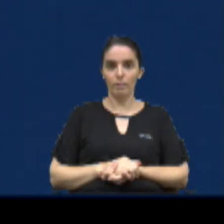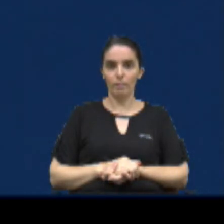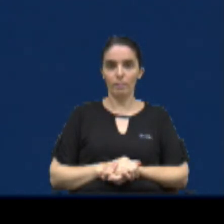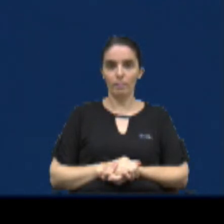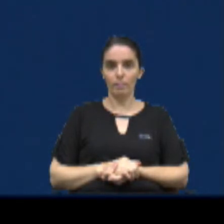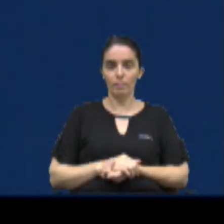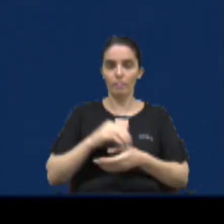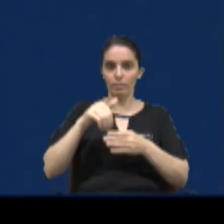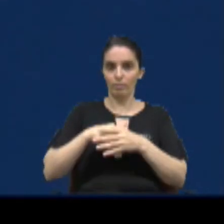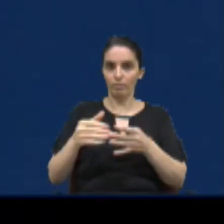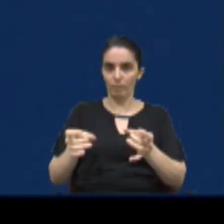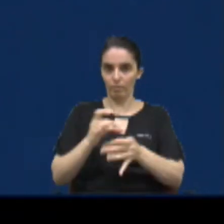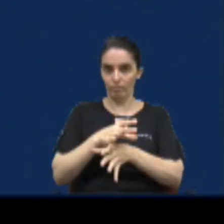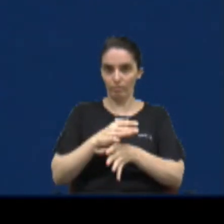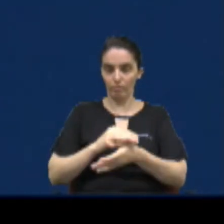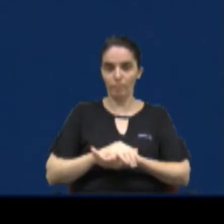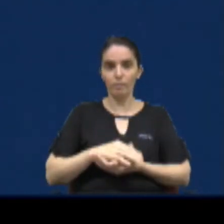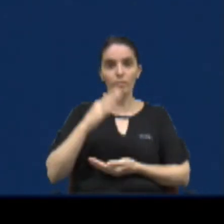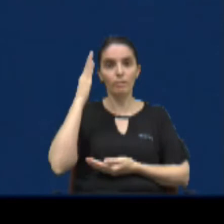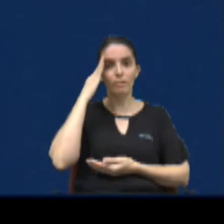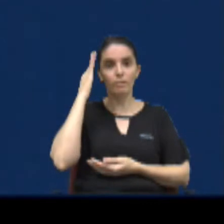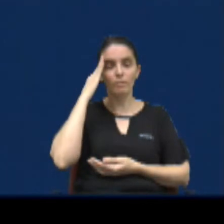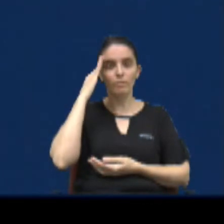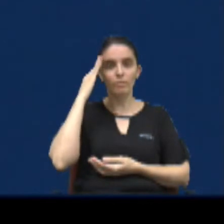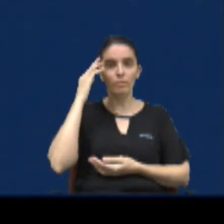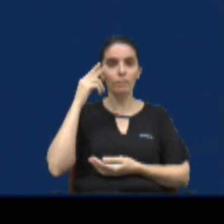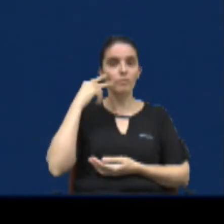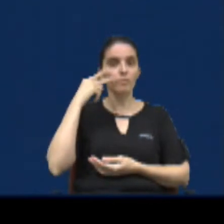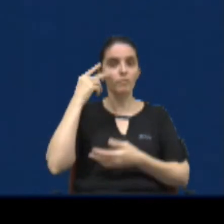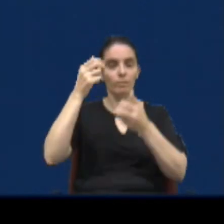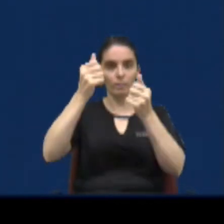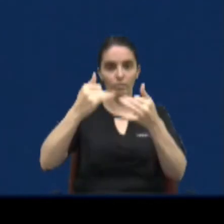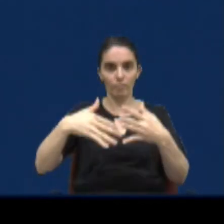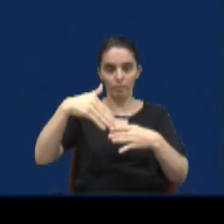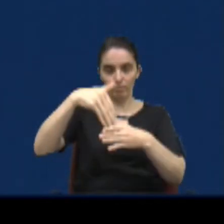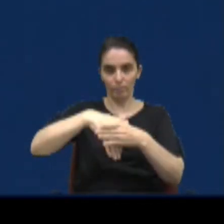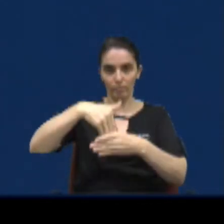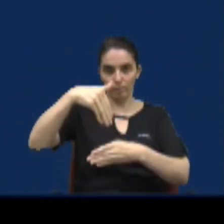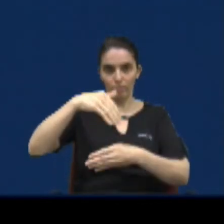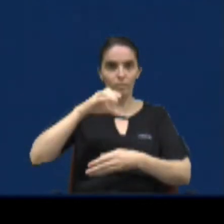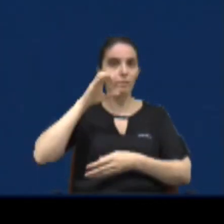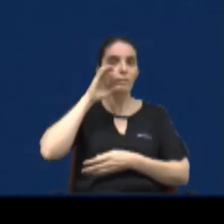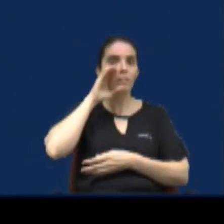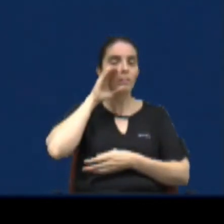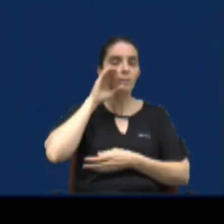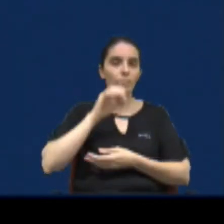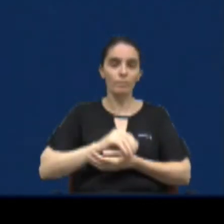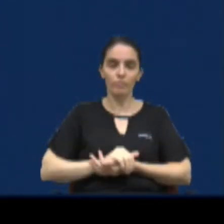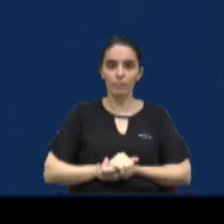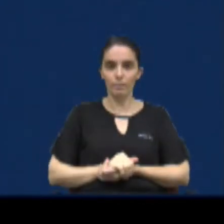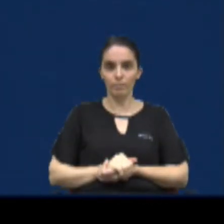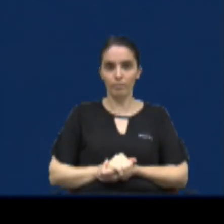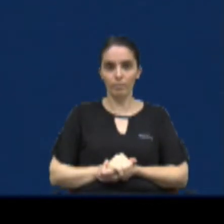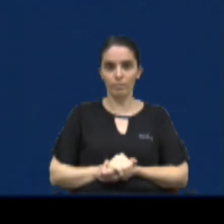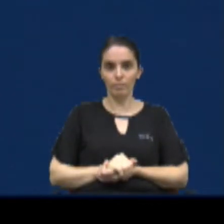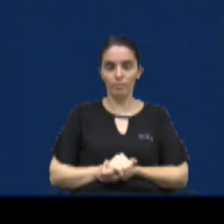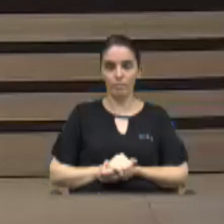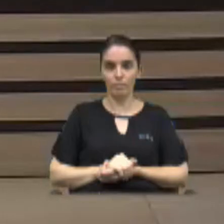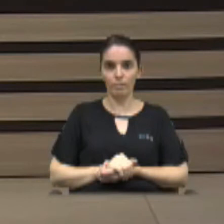Está encerrada a votação. Gostaria de saber, vereadores que gostariam de justificar. Constância?